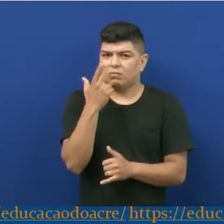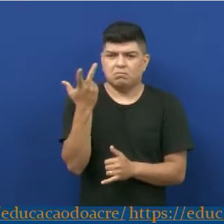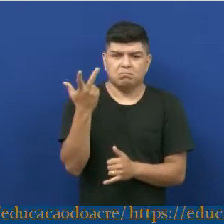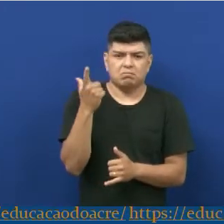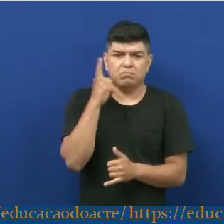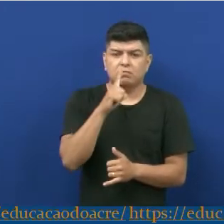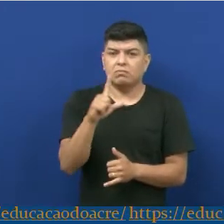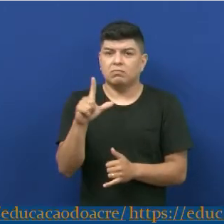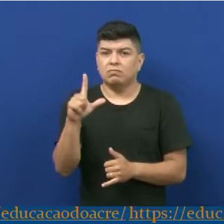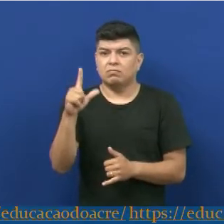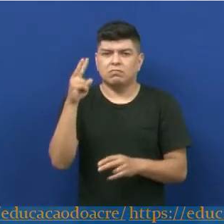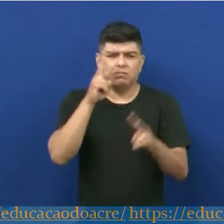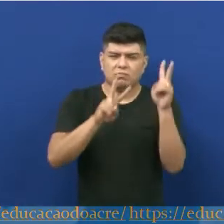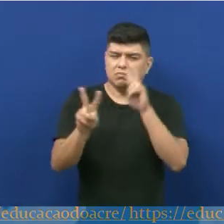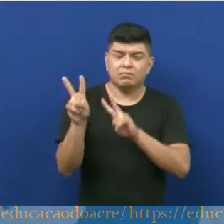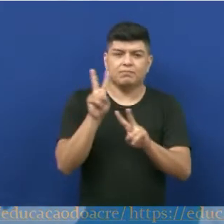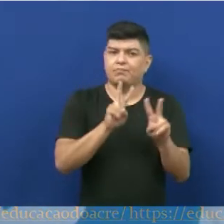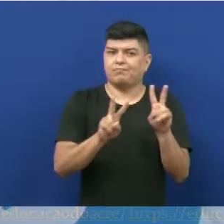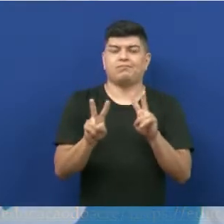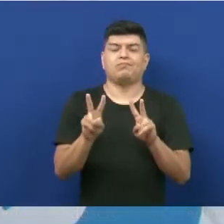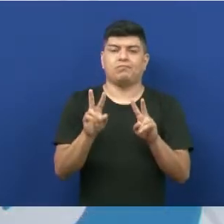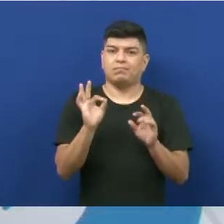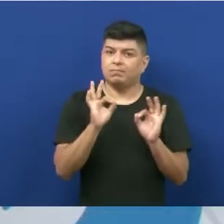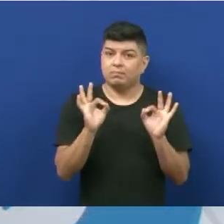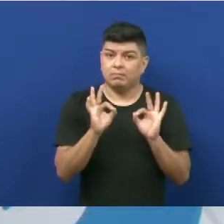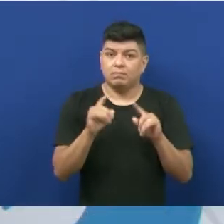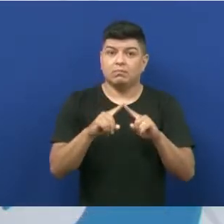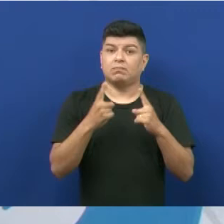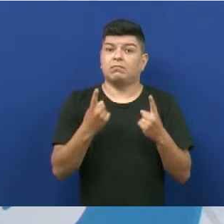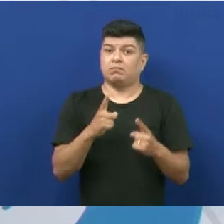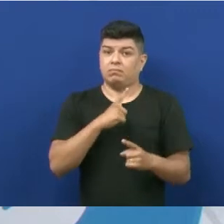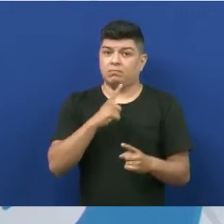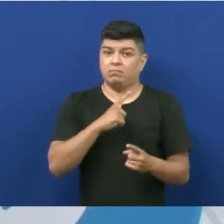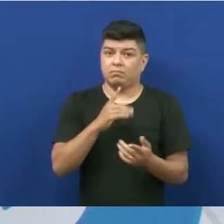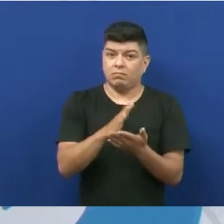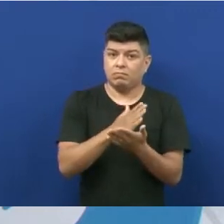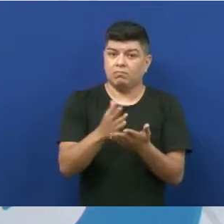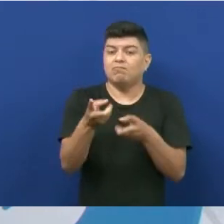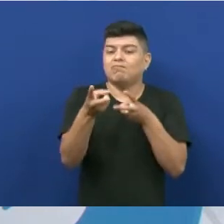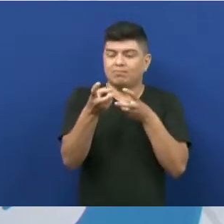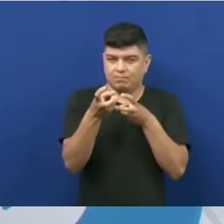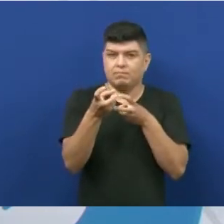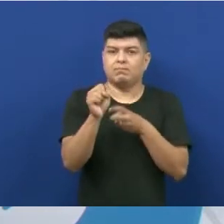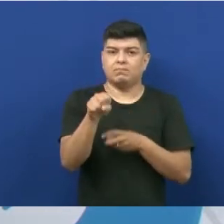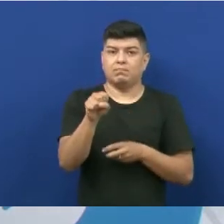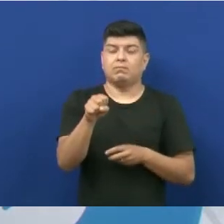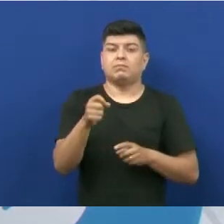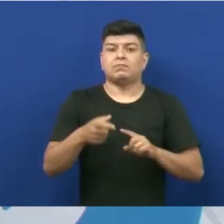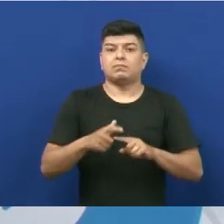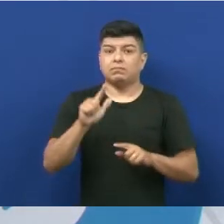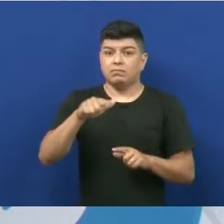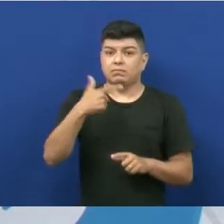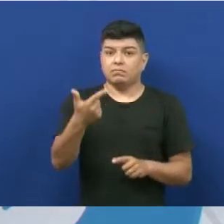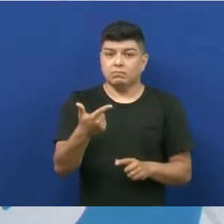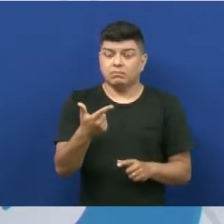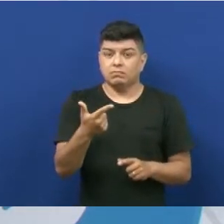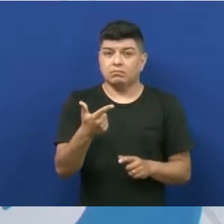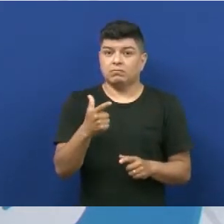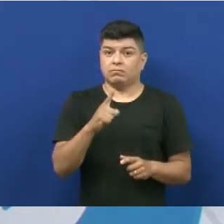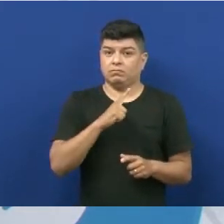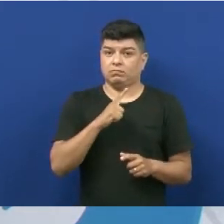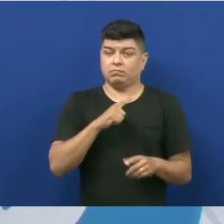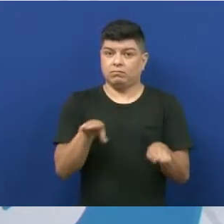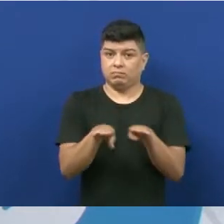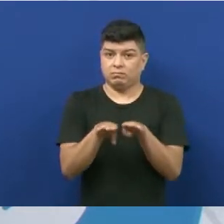nossa capacidade de enxergar. Porém, existem aquelas que nós podemos perceber. Também há outra situação